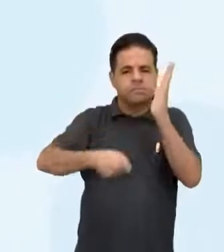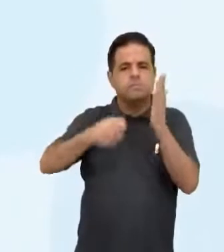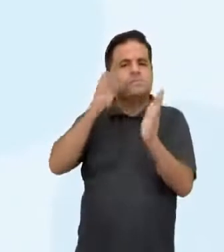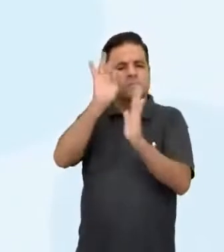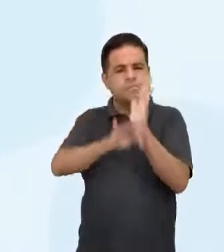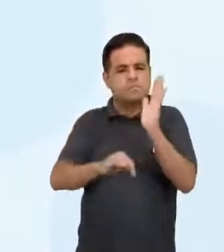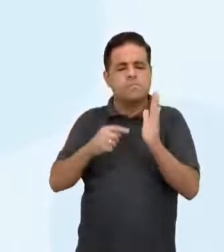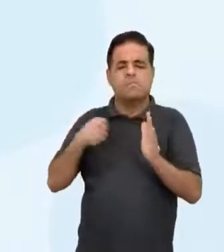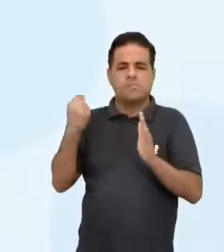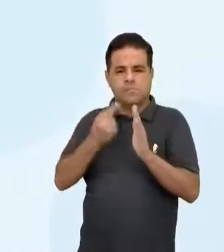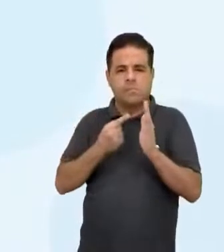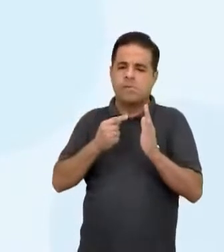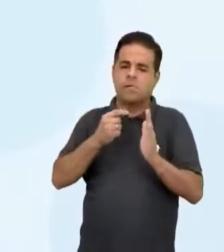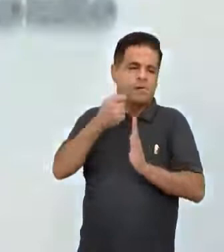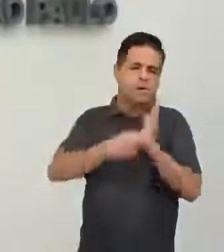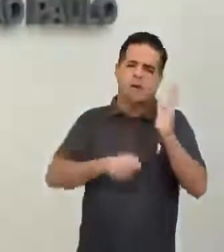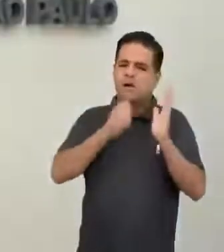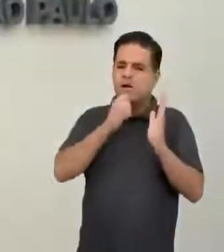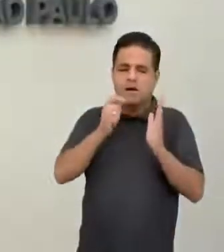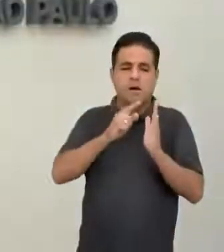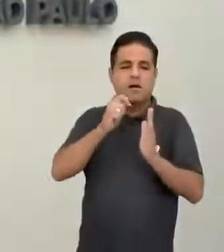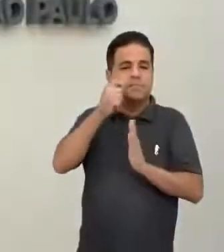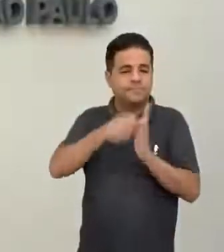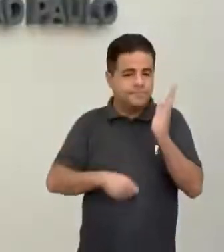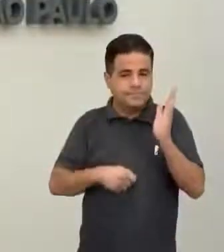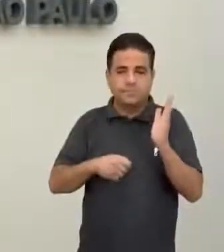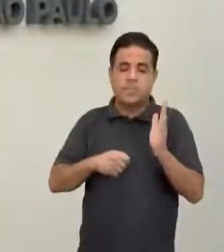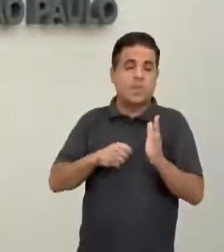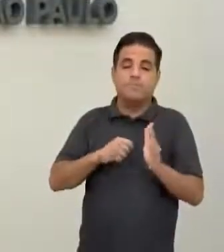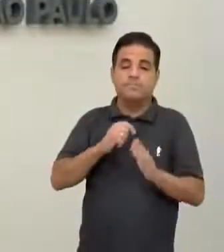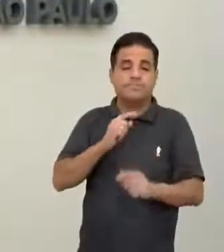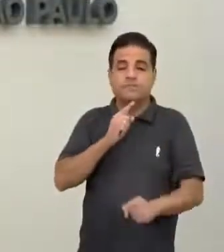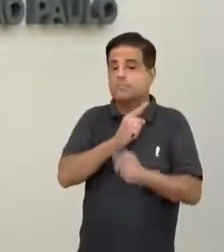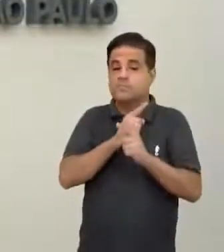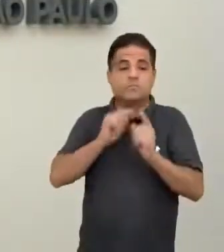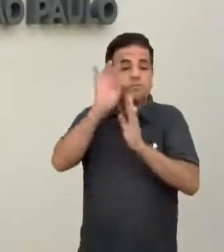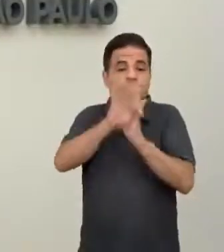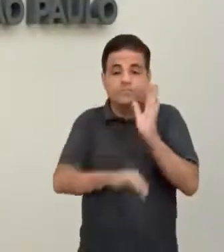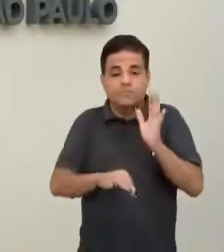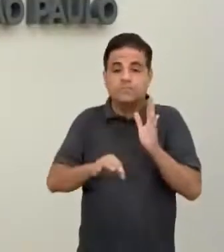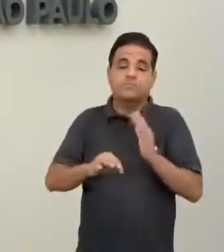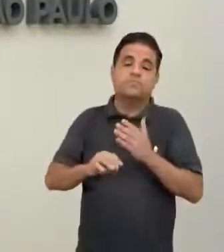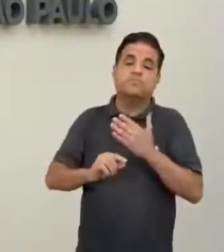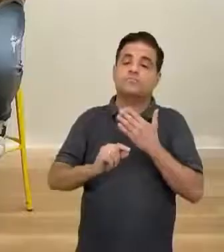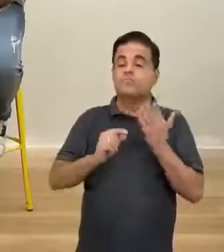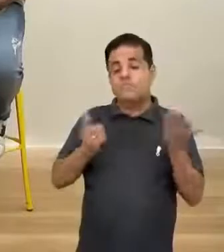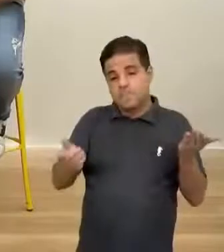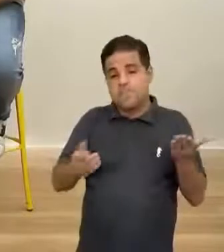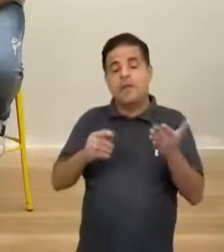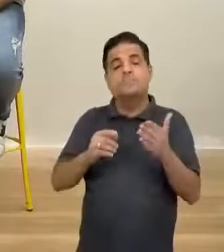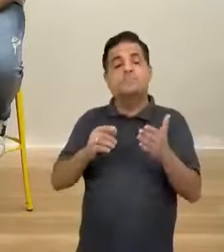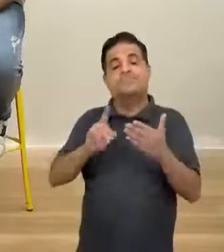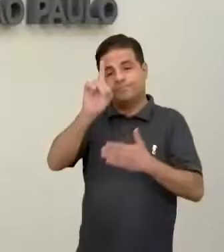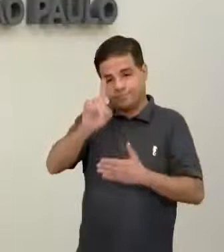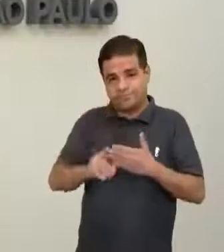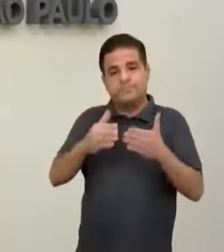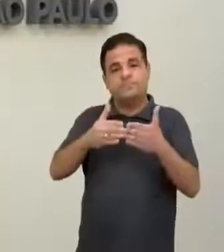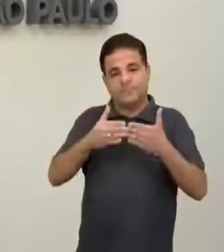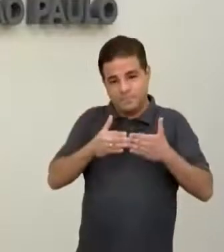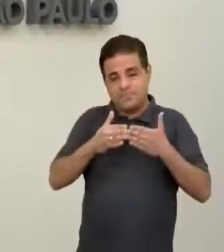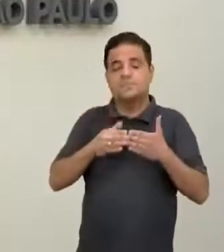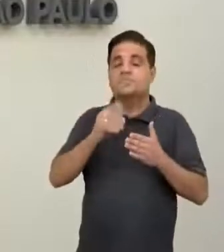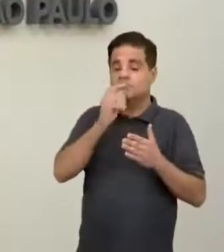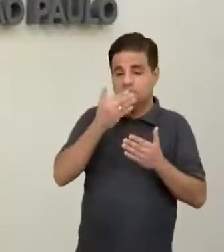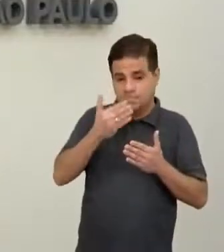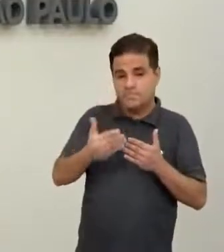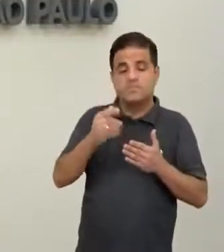a gente é escritor, né, Pro? A gente escreve porque a gente não encontra texto com direitos autorais liberados. Então a gente tem que fazer o nosso próprio texto para